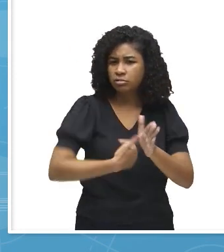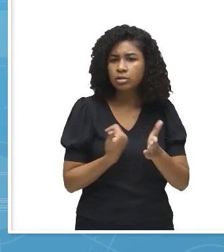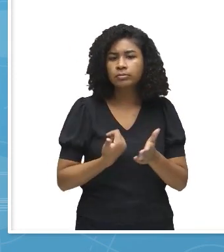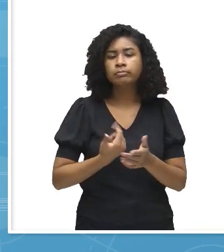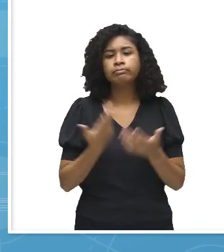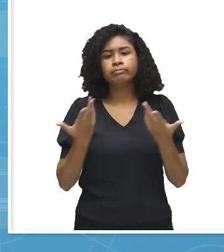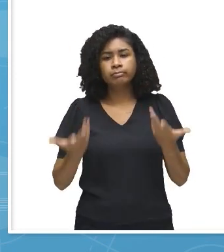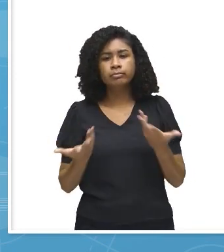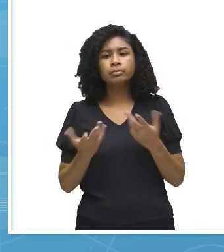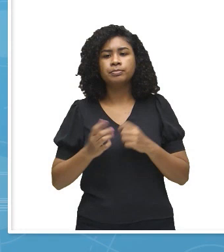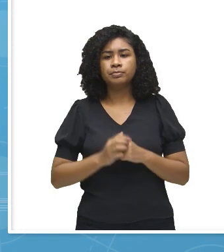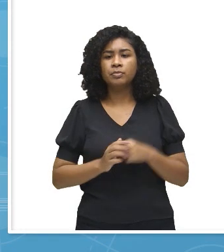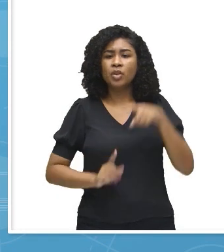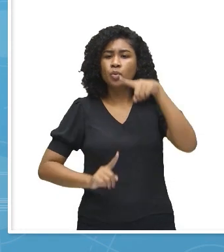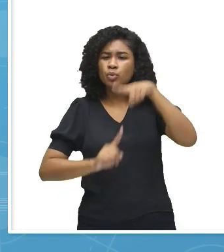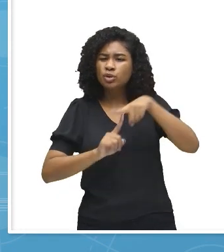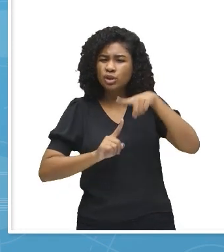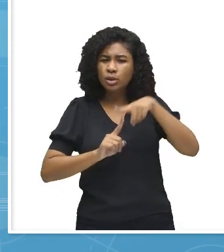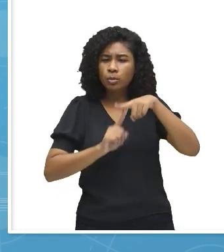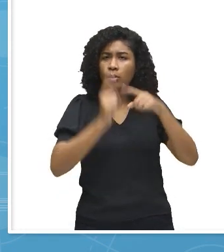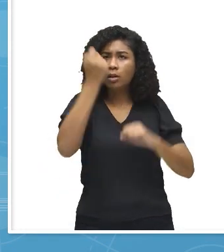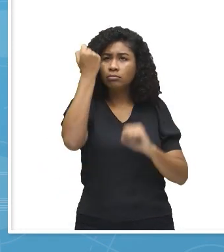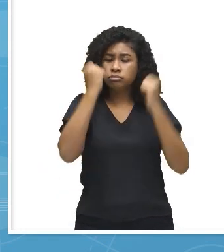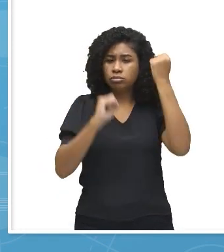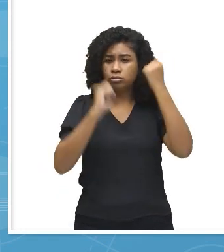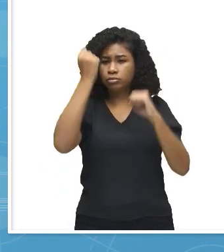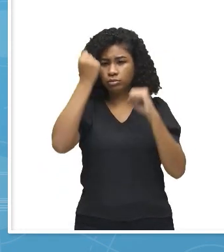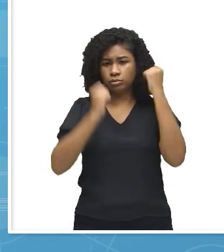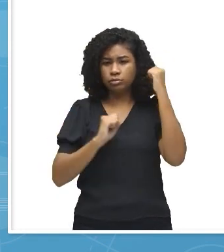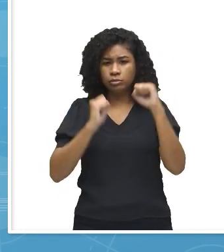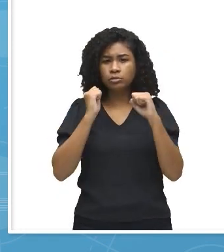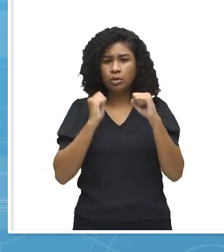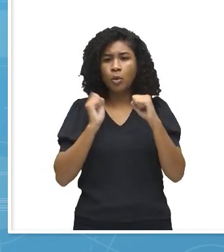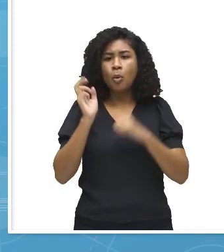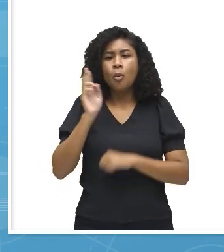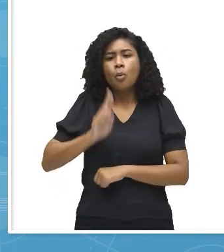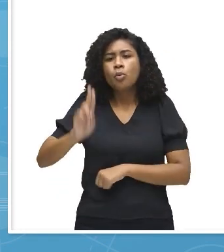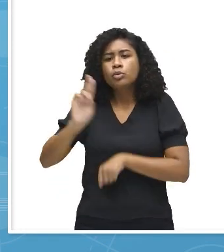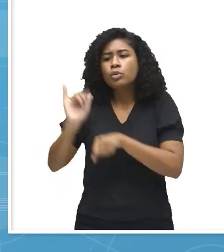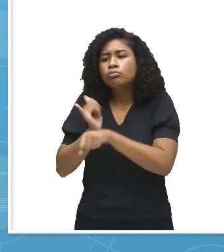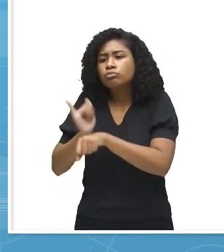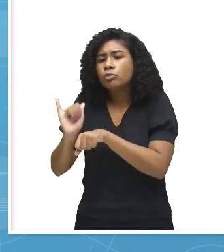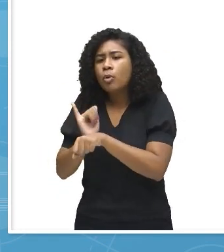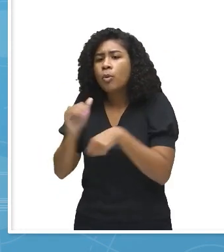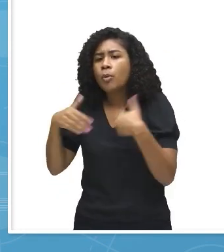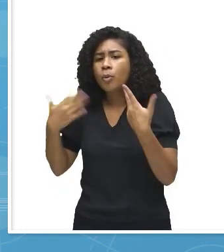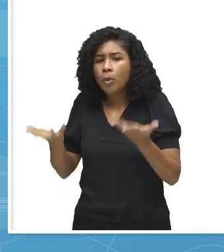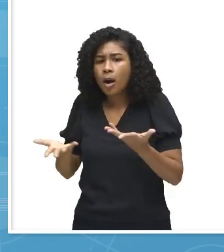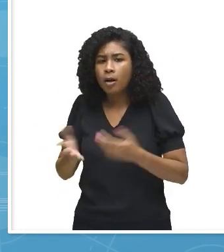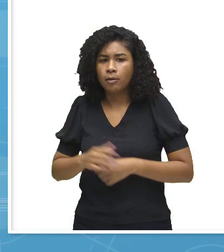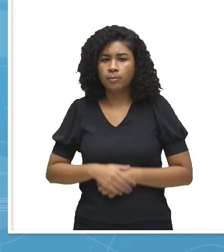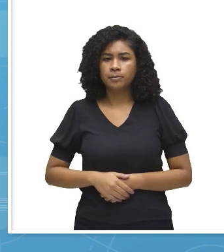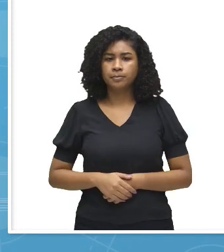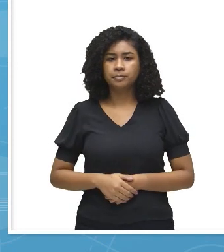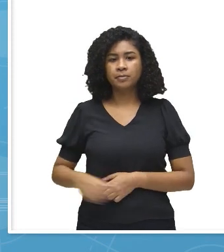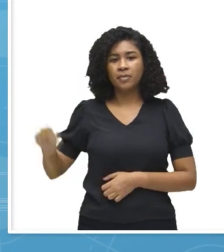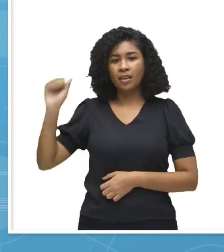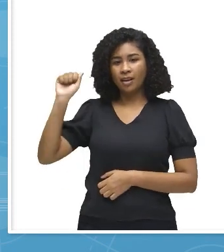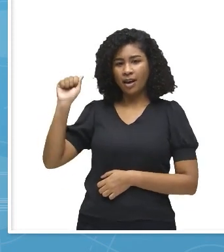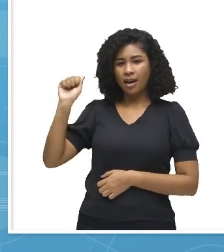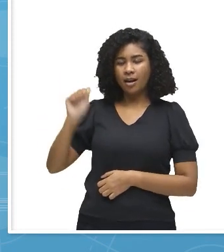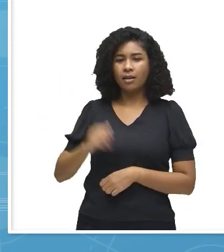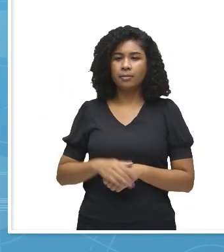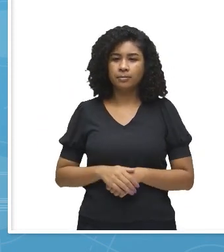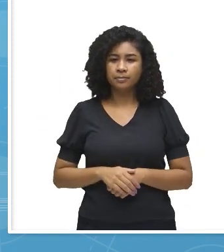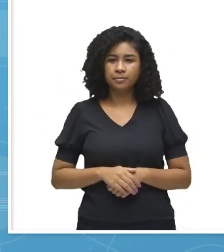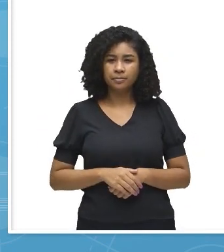desenvolvimento industrial, ele foi baseado em, letra A, na substituição de importações e consolidação do mercado interno,